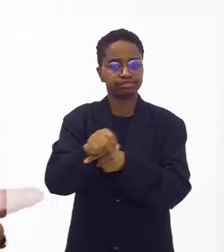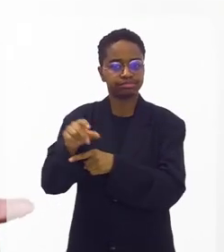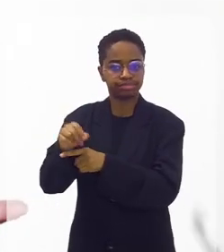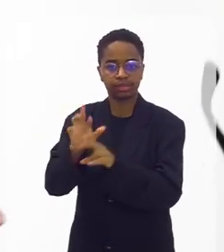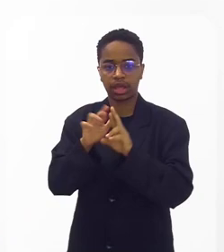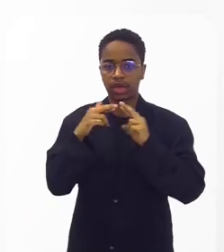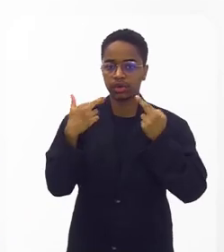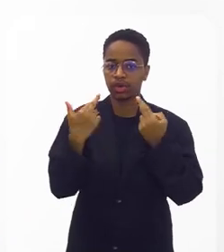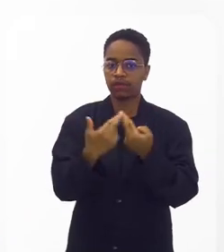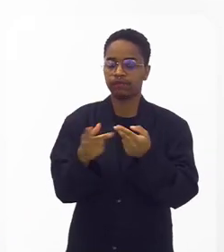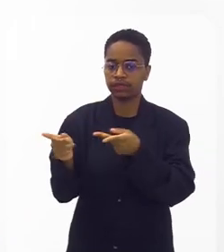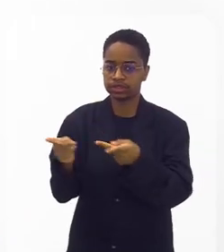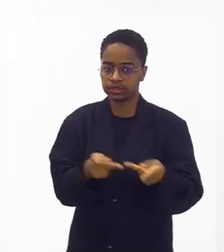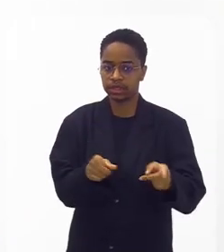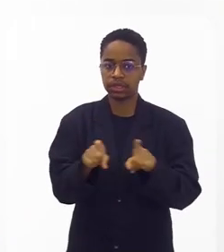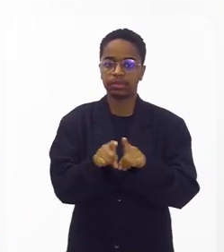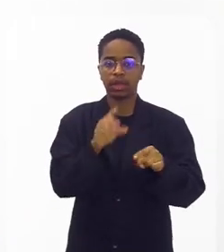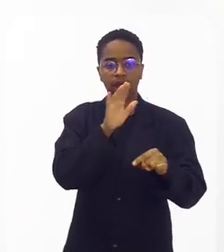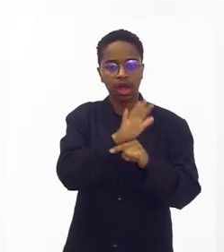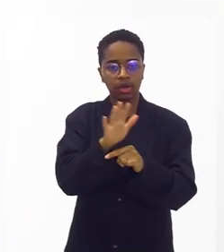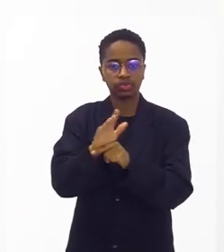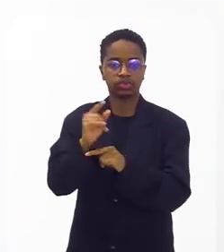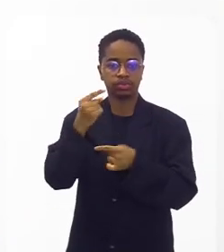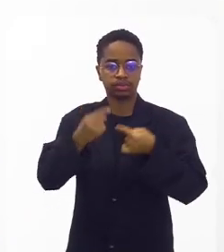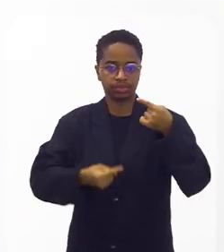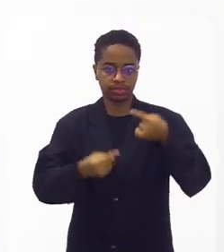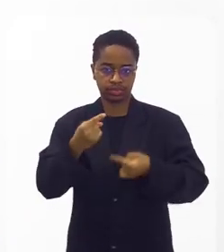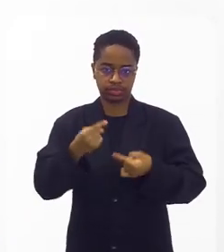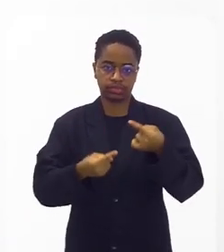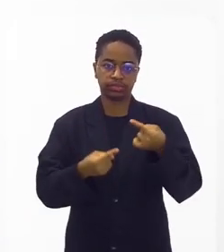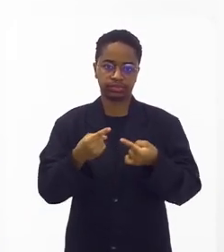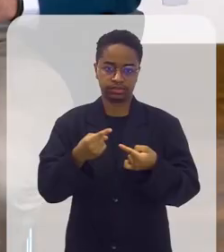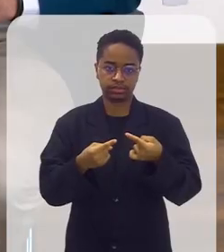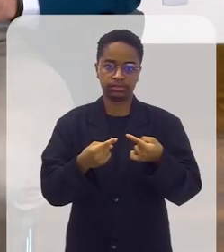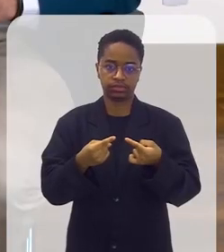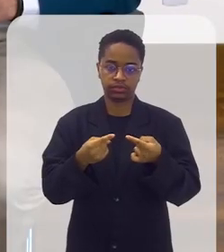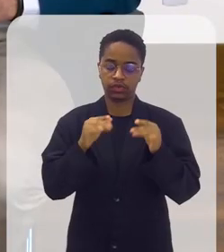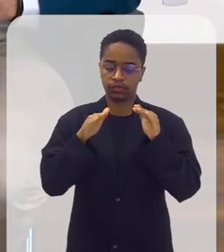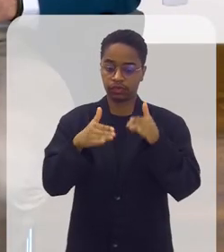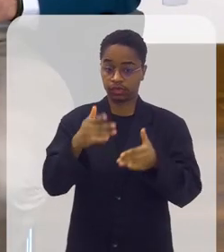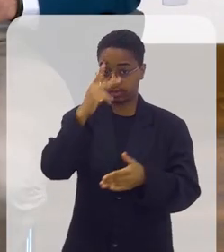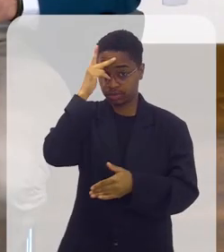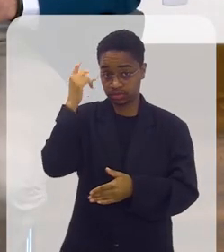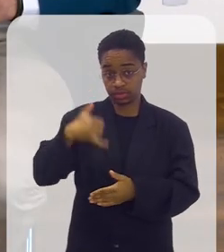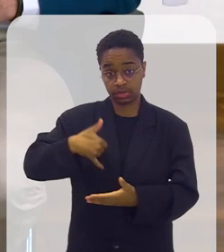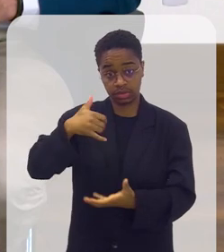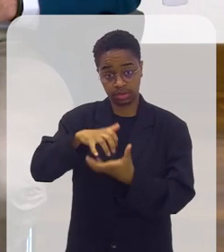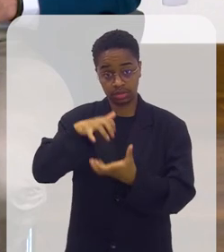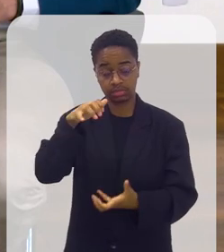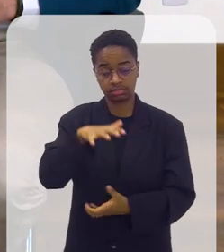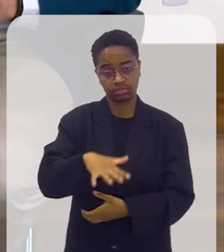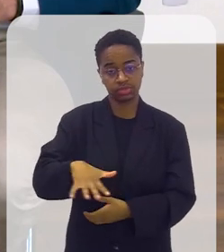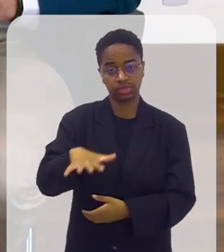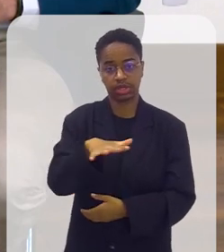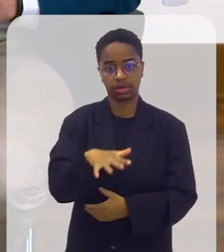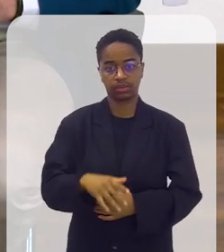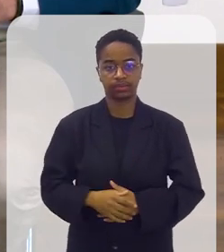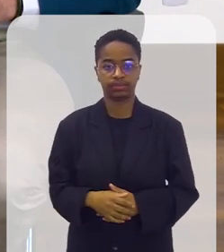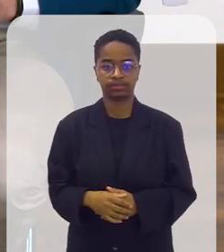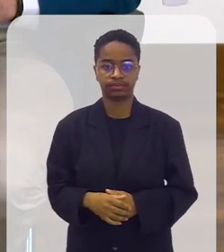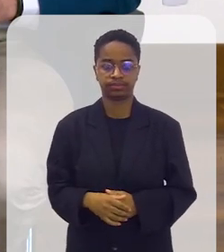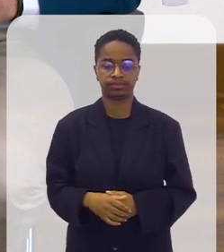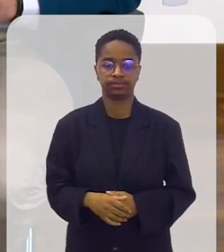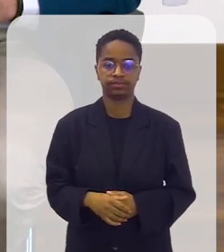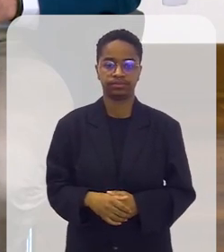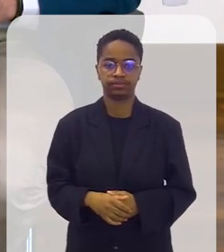vão nas reuniões descentralizadas e têm contribuído muito para a política da pessoa idosa, do modo geral.